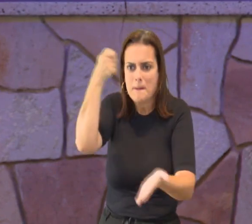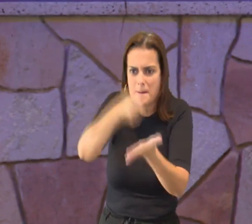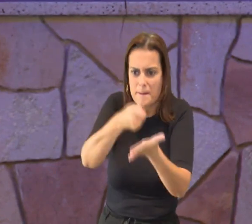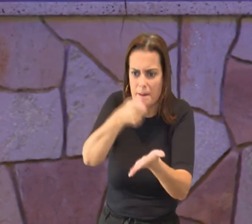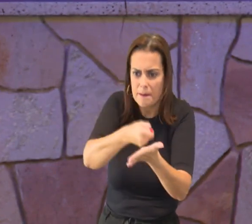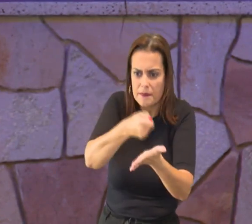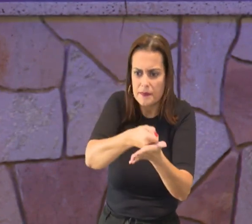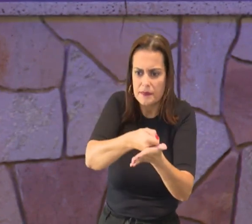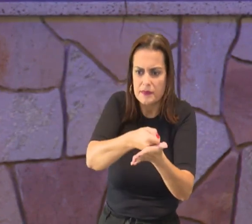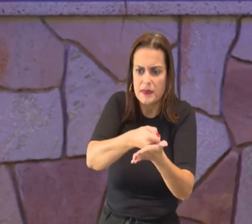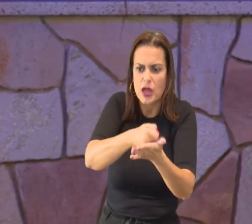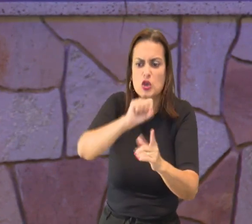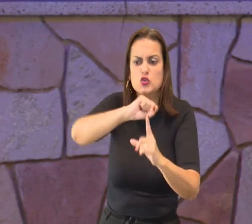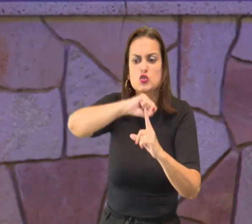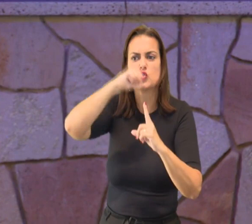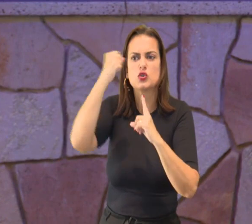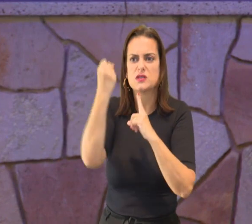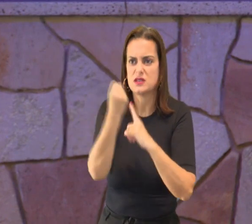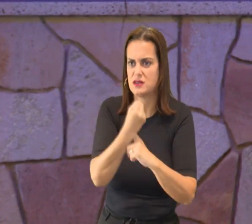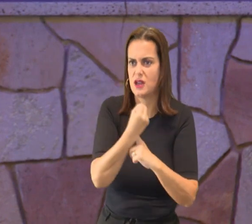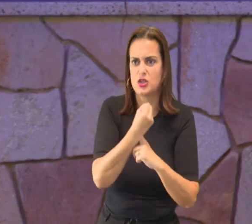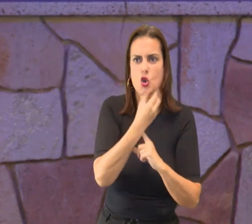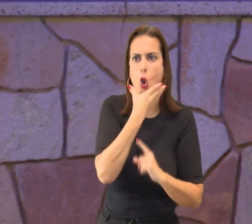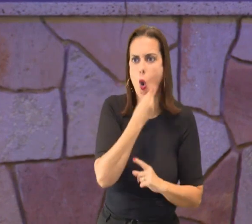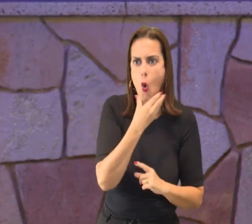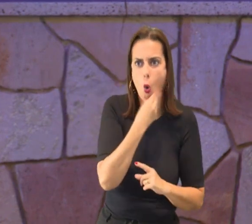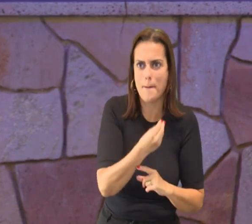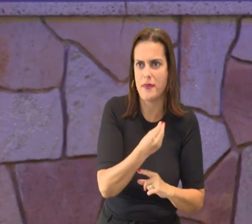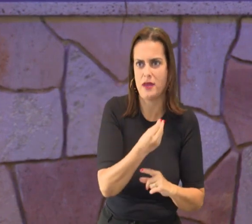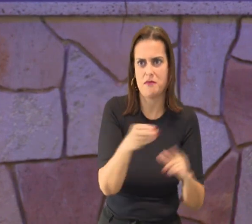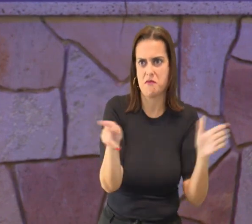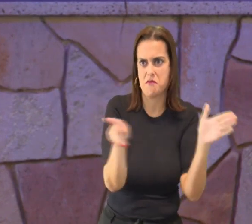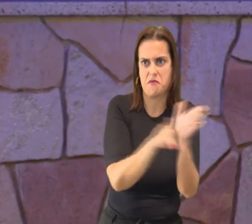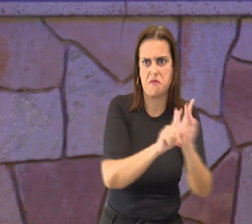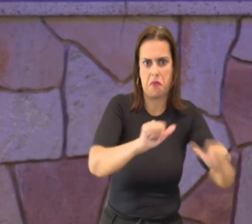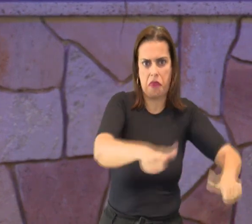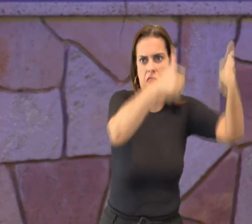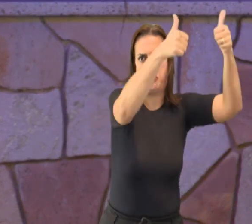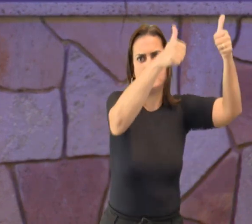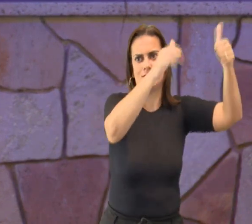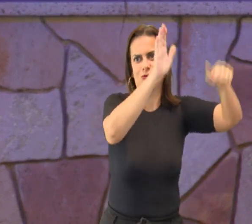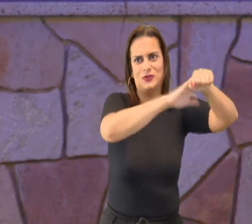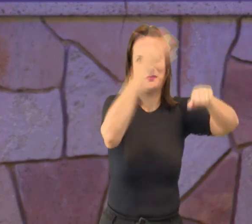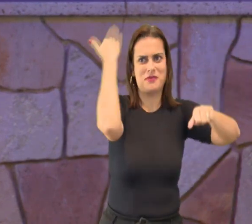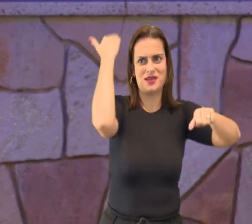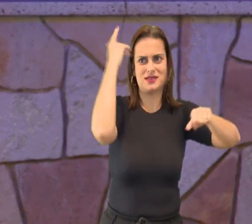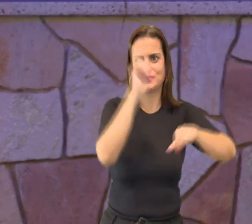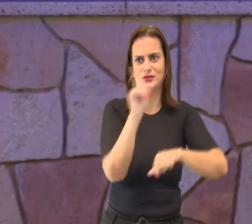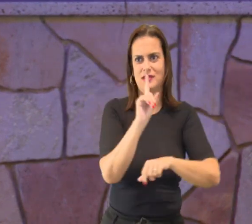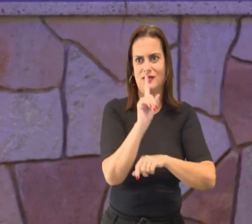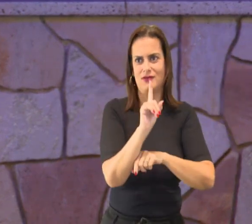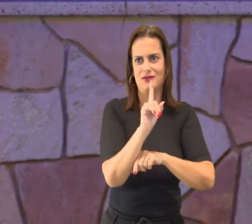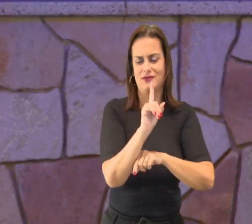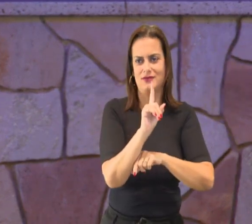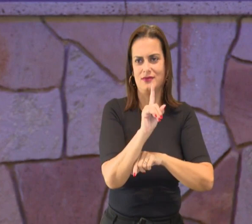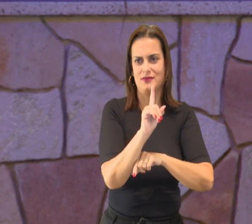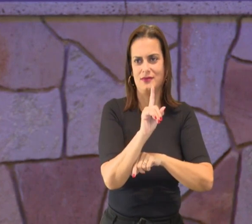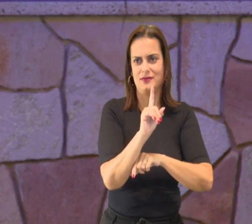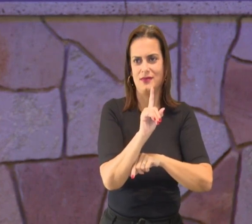intensificar a sociedade patriarcal daquele tempo, não era